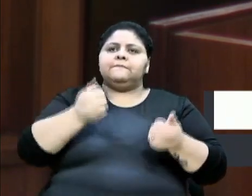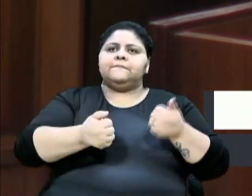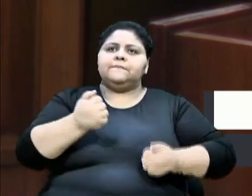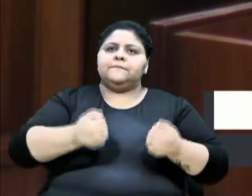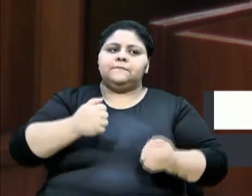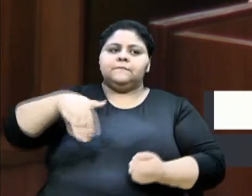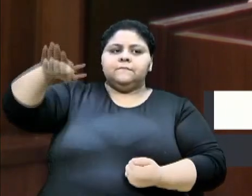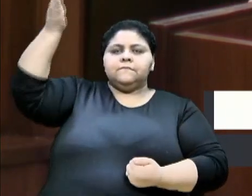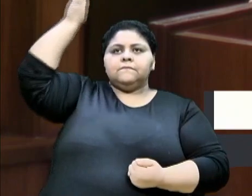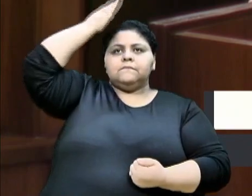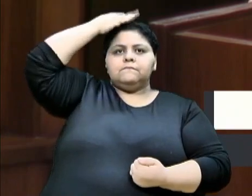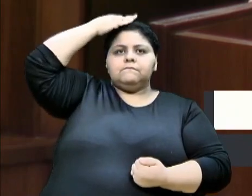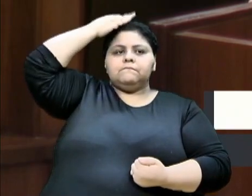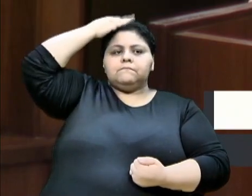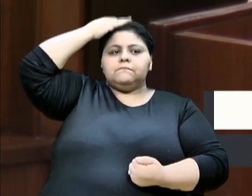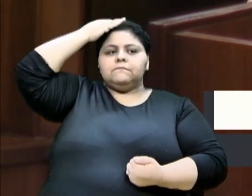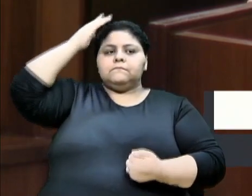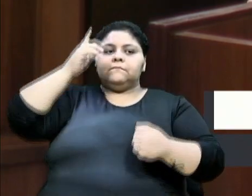canil,